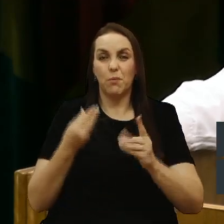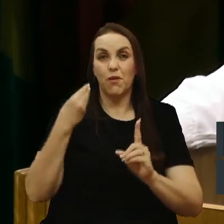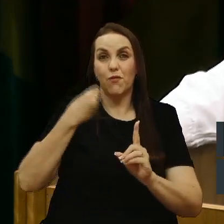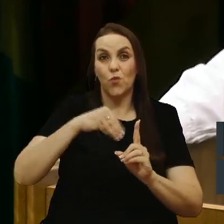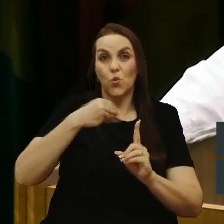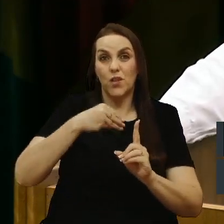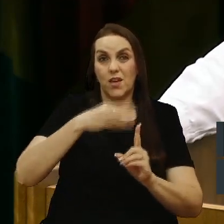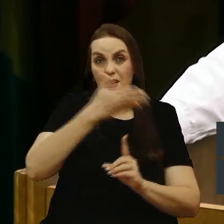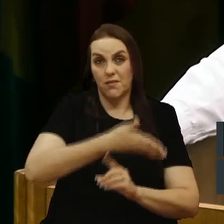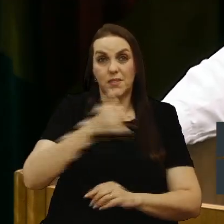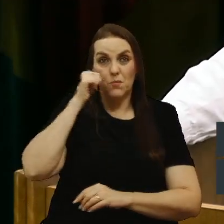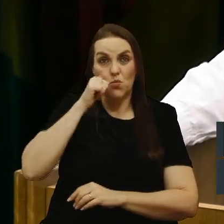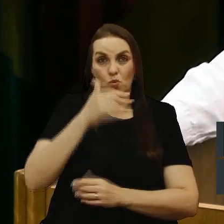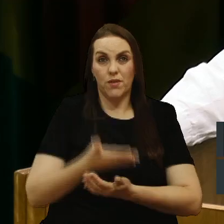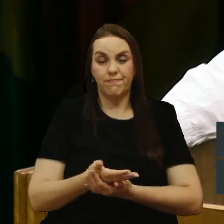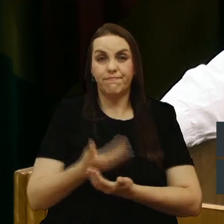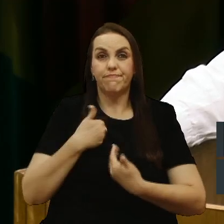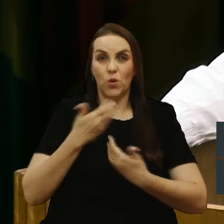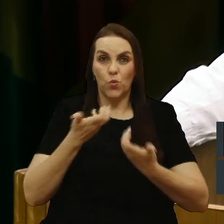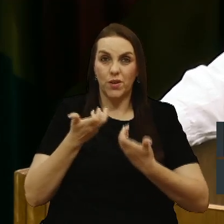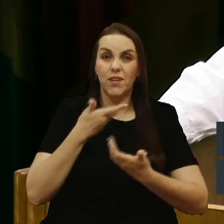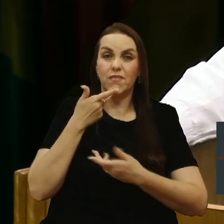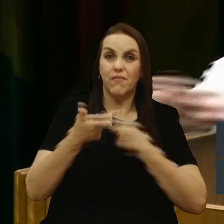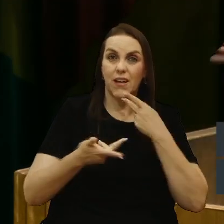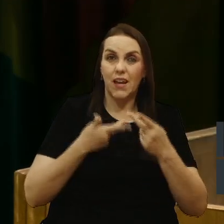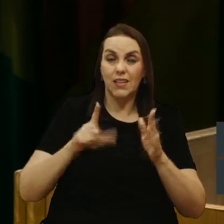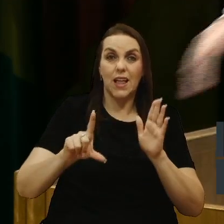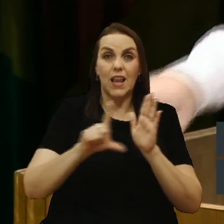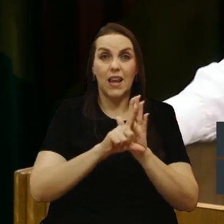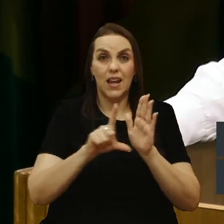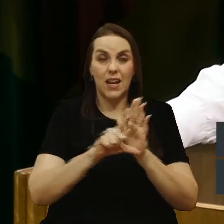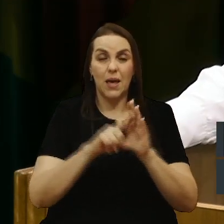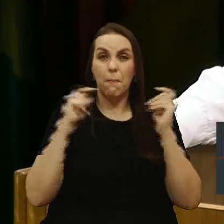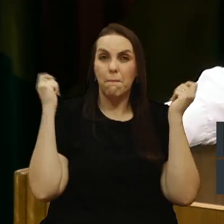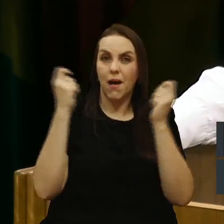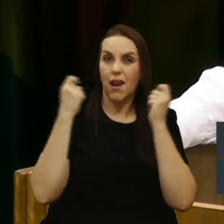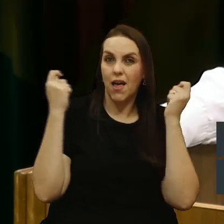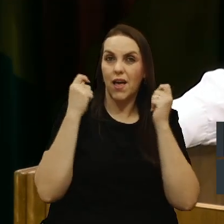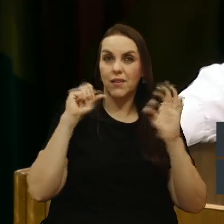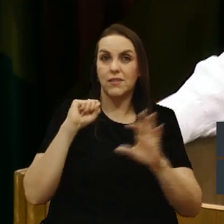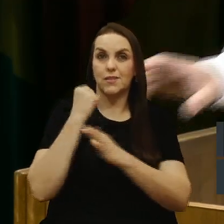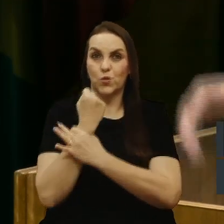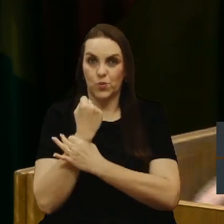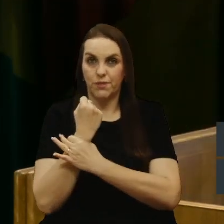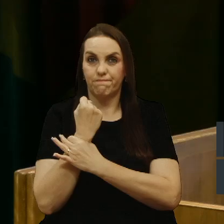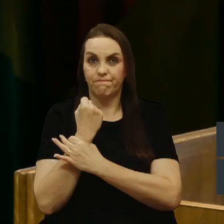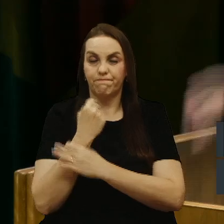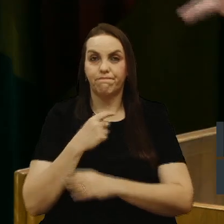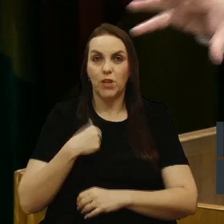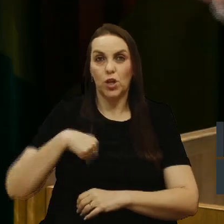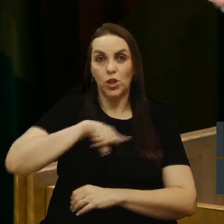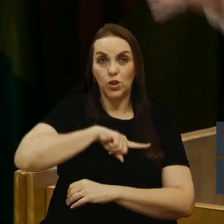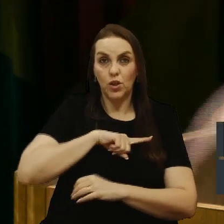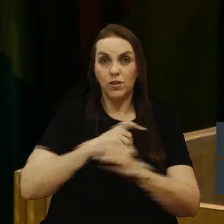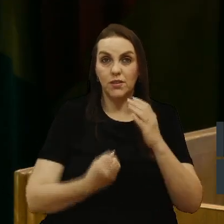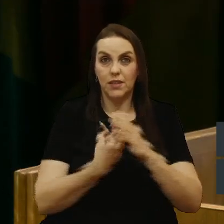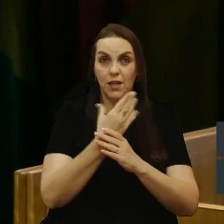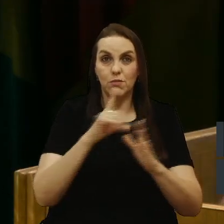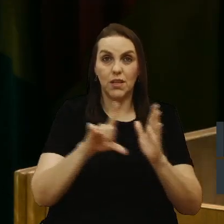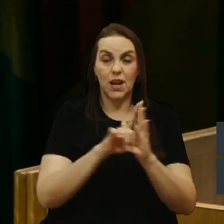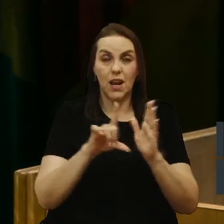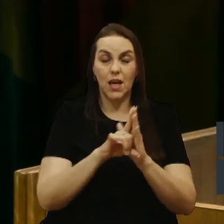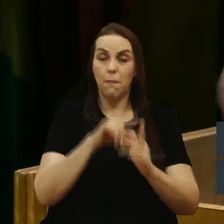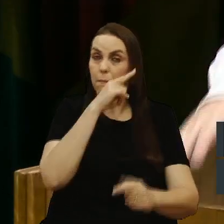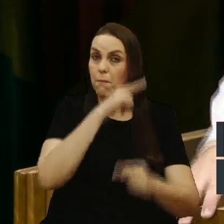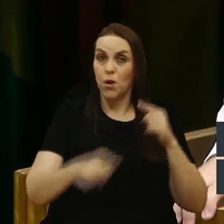para a mulher, gostaria de tratar da lei do balada segura. Nós fizemos uma lei que proíbe beber e dirigir.